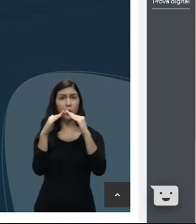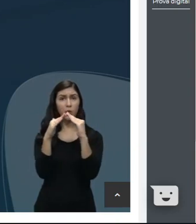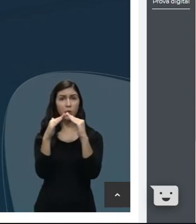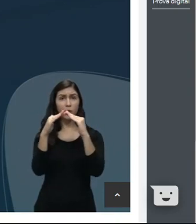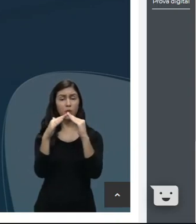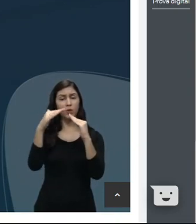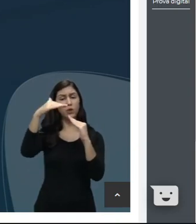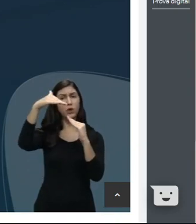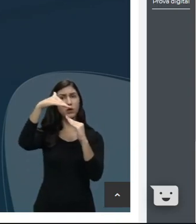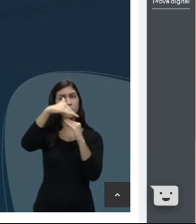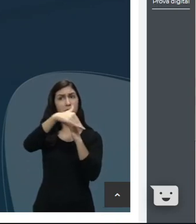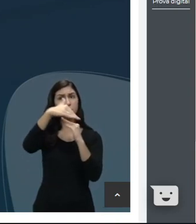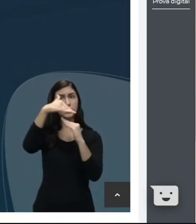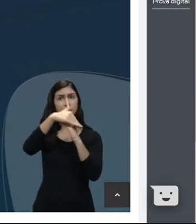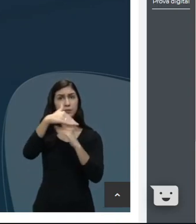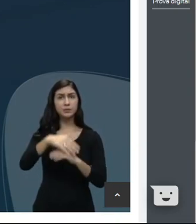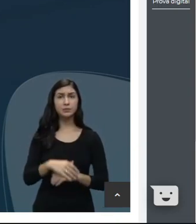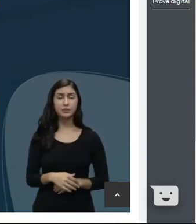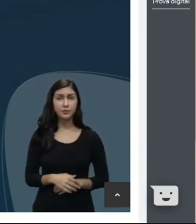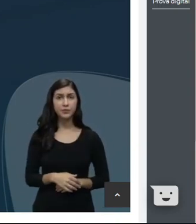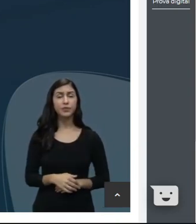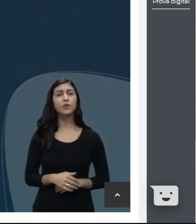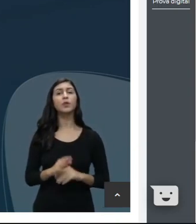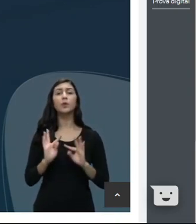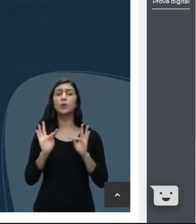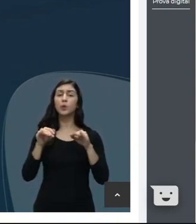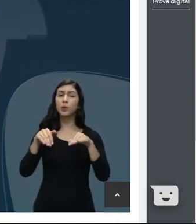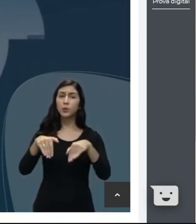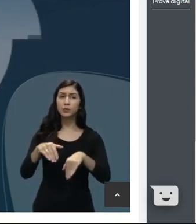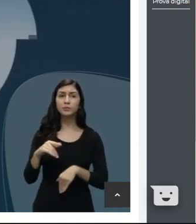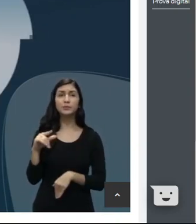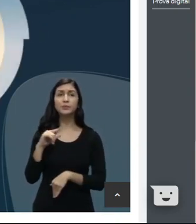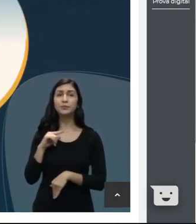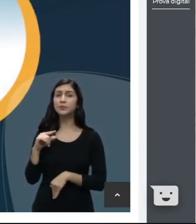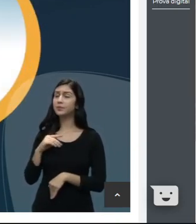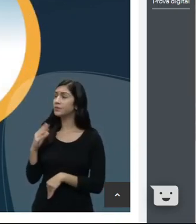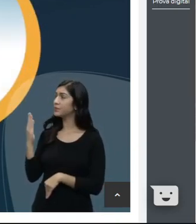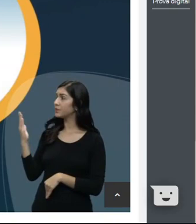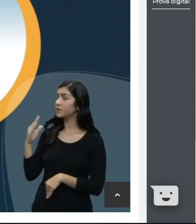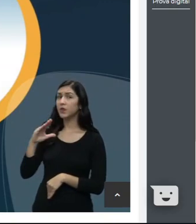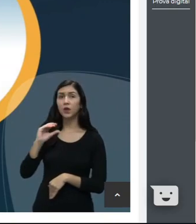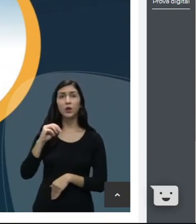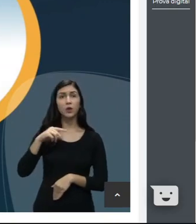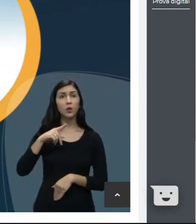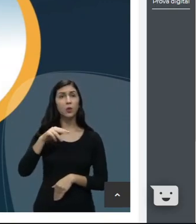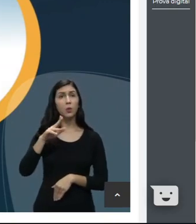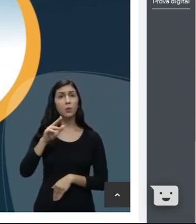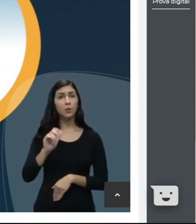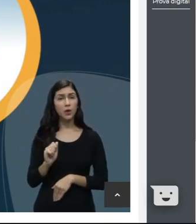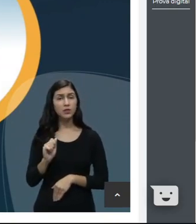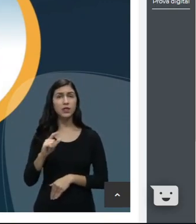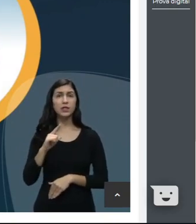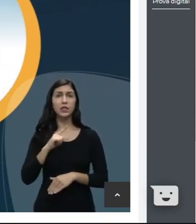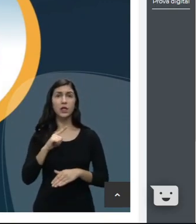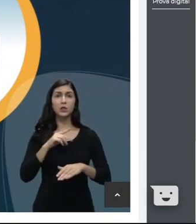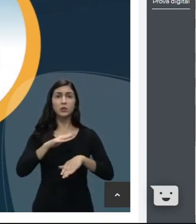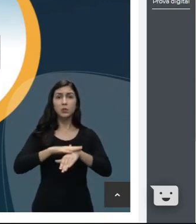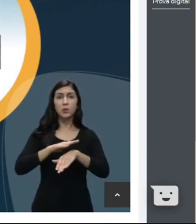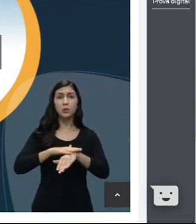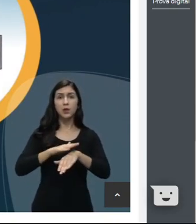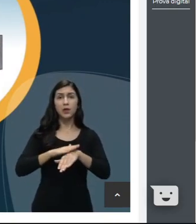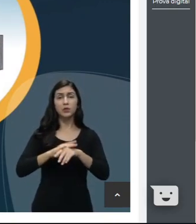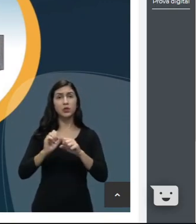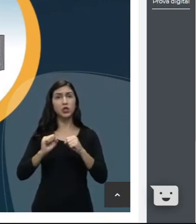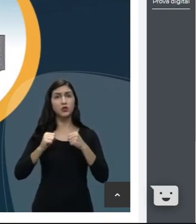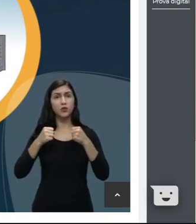eixos principais de inércia. E por fim, temos o caso da flexão composta, em que os momentos flexores e